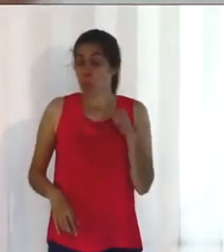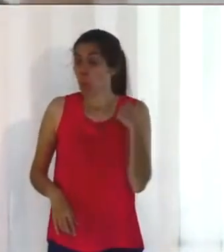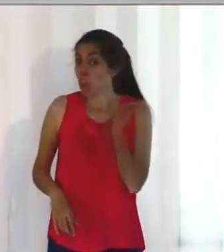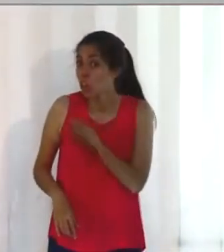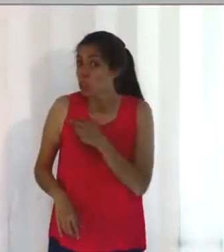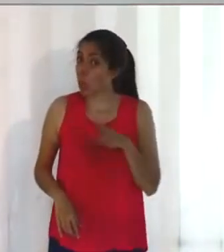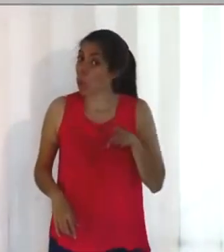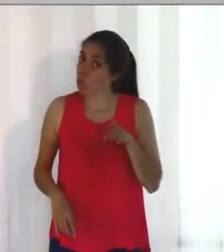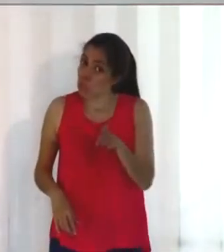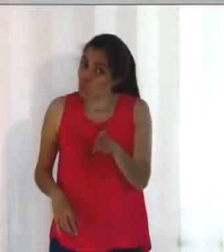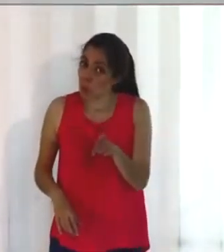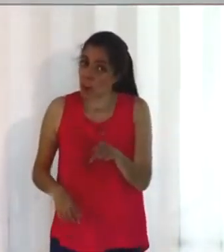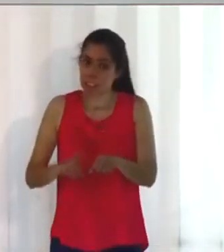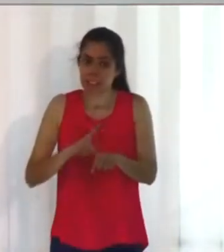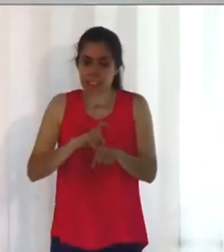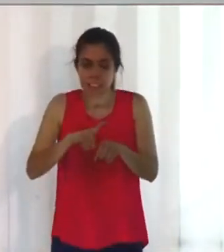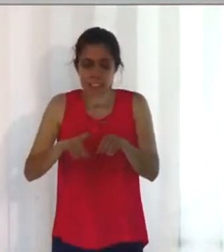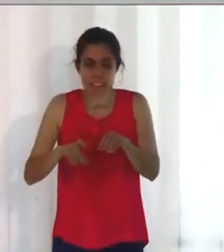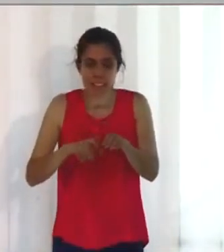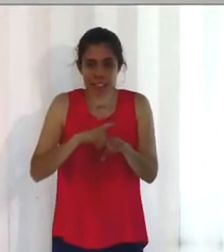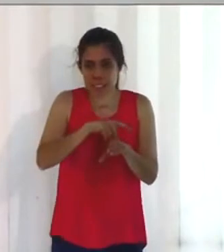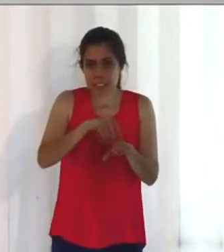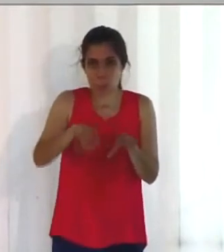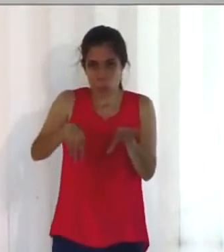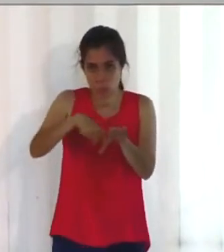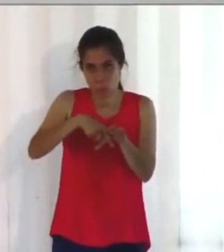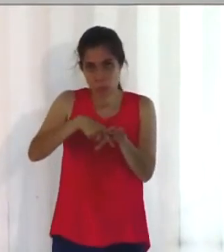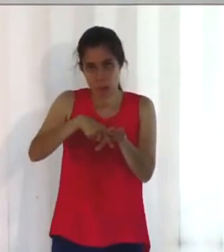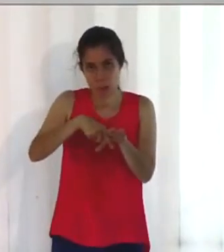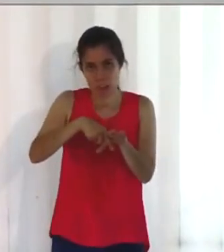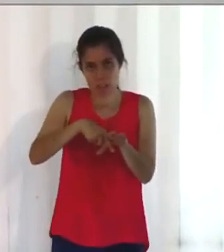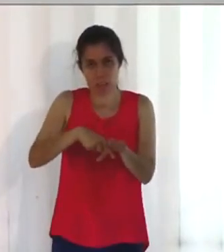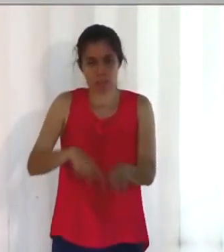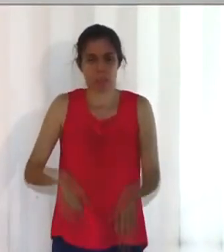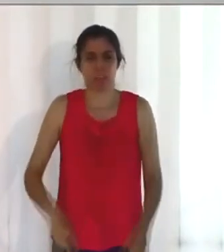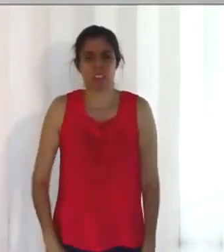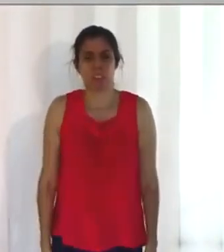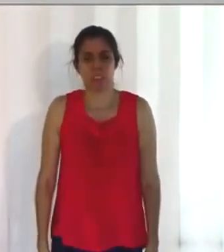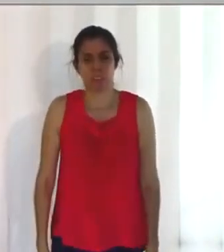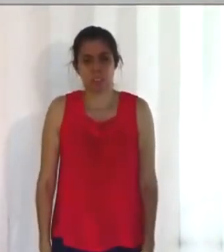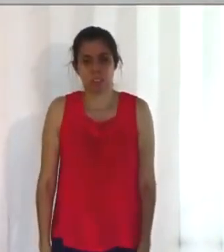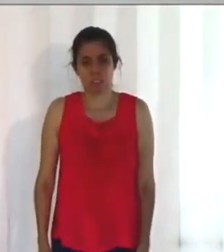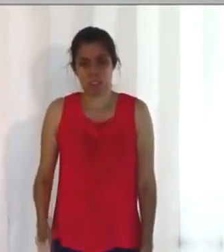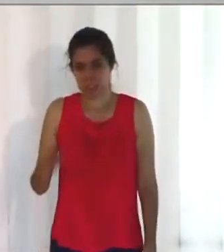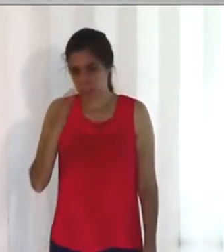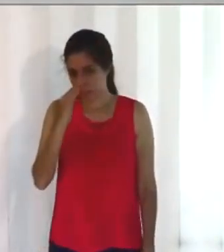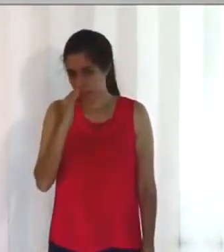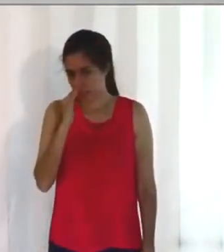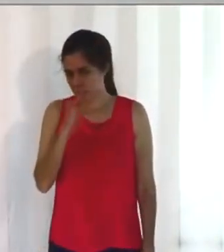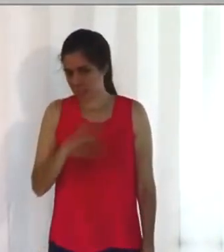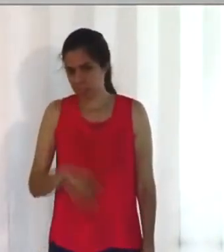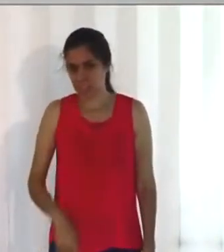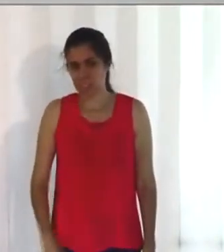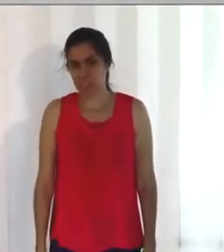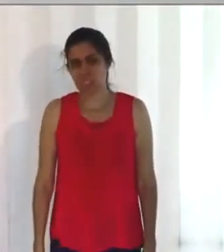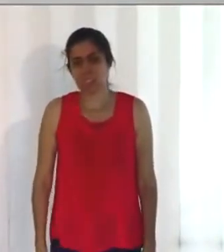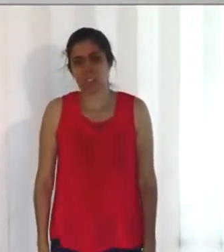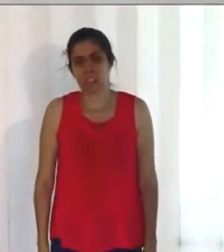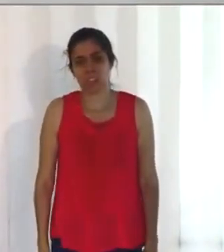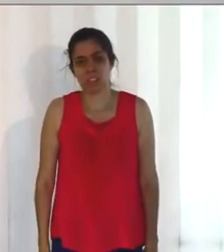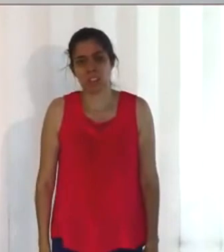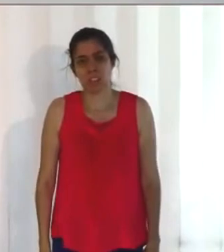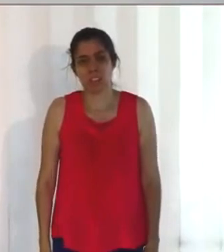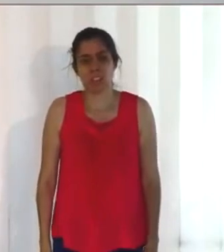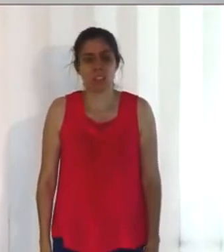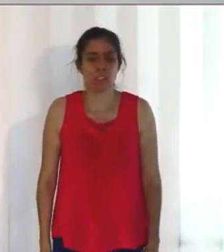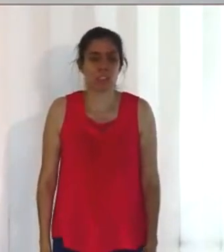álcool 70 para que não levemos para dentro das nossas casas as bactérias? Ou só estamos esperando a ordem de um governo